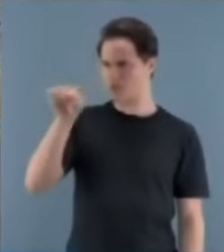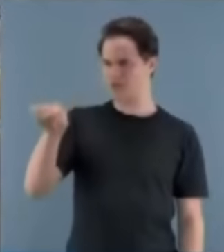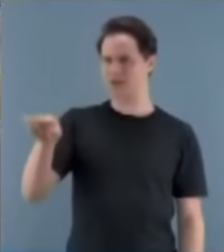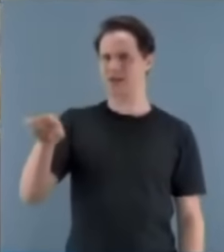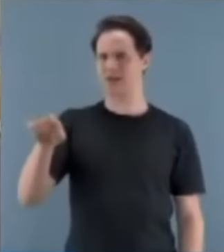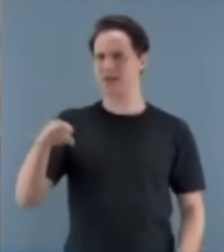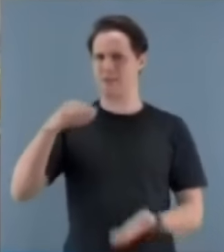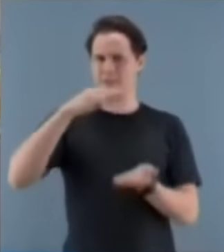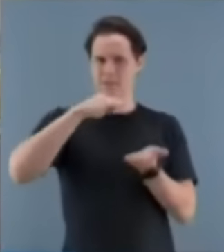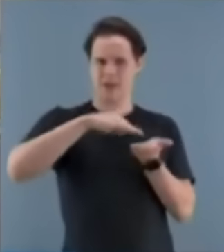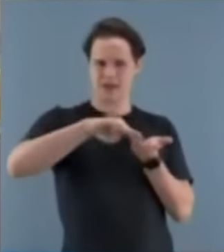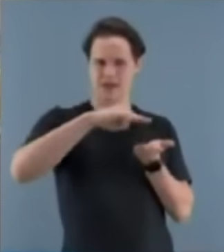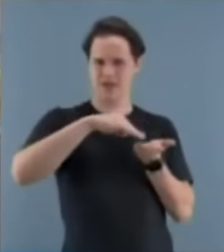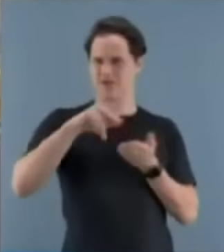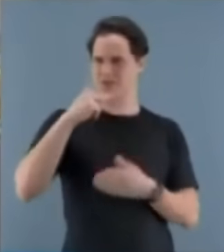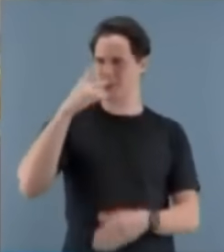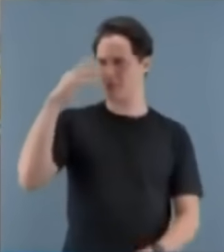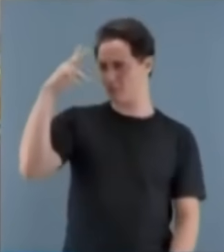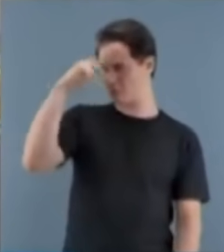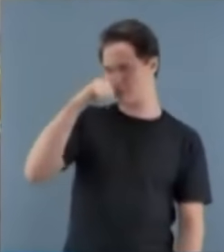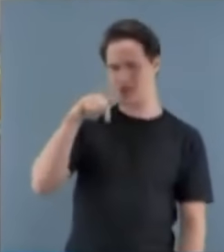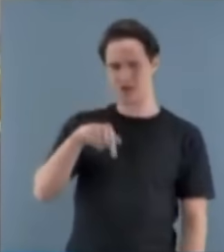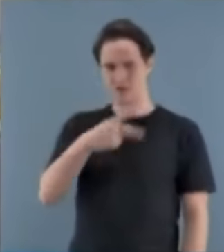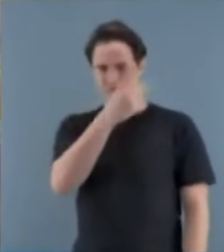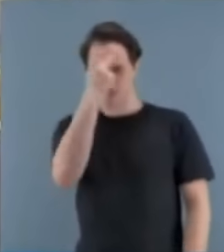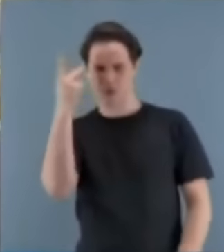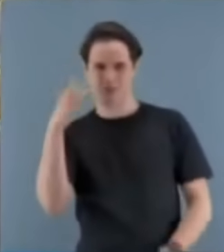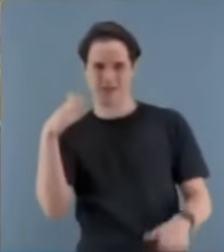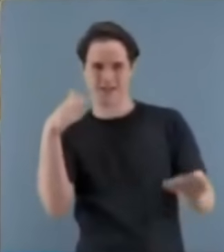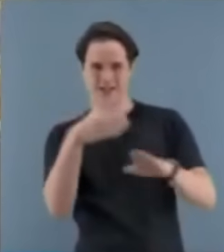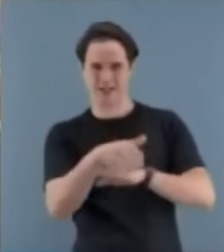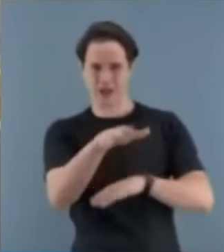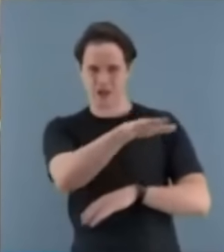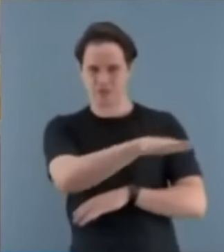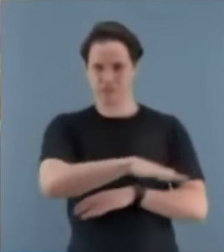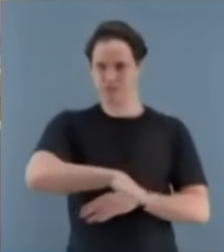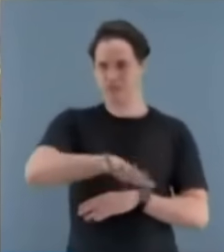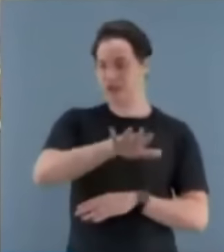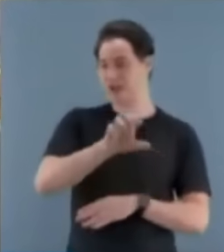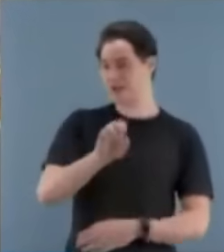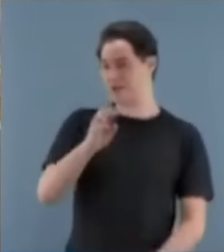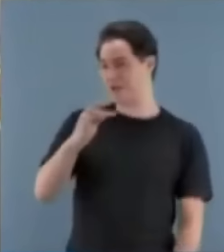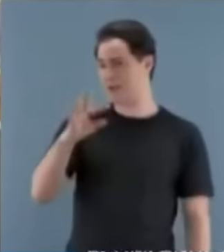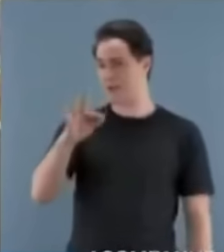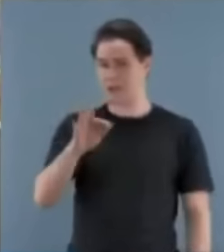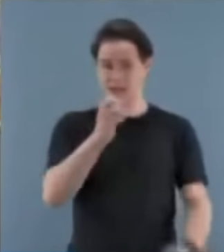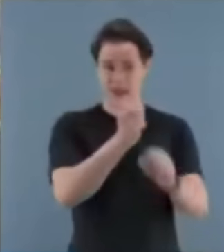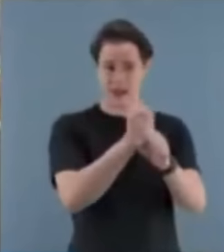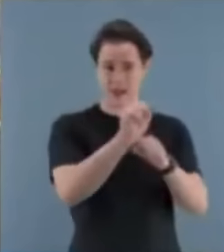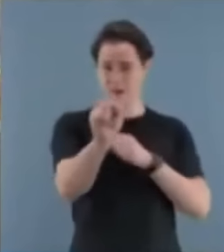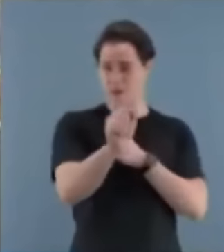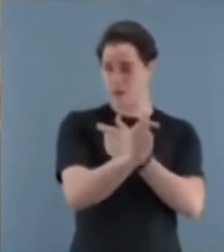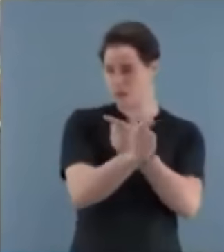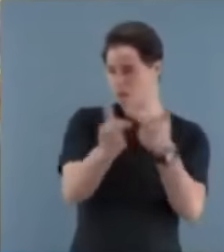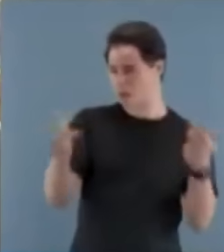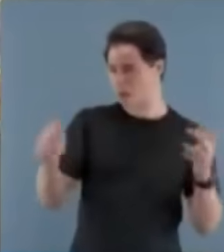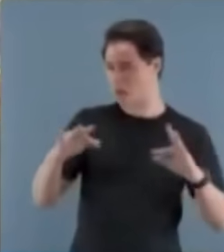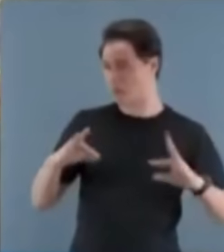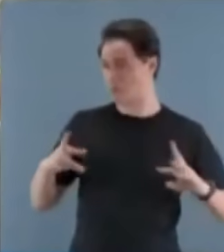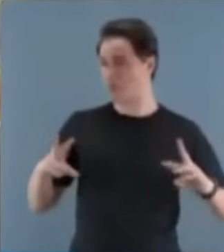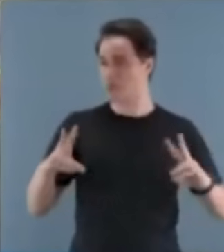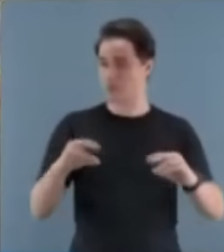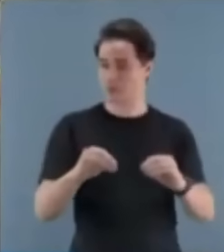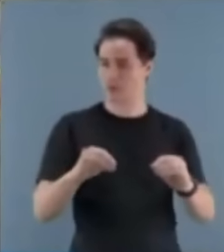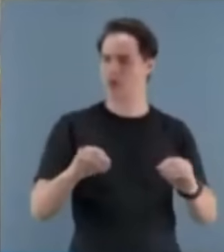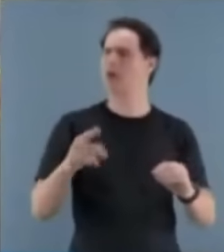isso, mensagem, foi bonito aqui, entraram no Planalto, no Congresso, no STF, quebrou, arrancou as togas daqueles ladrões. Eu pergunto,